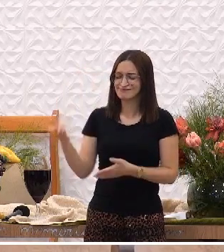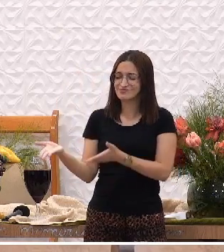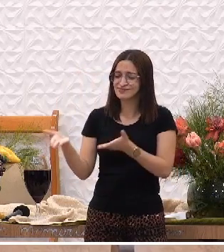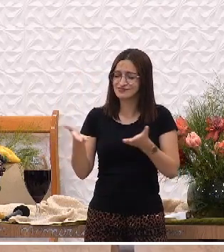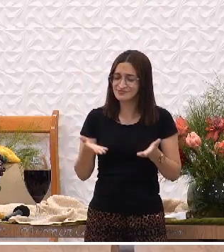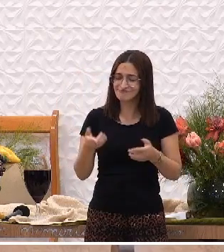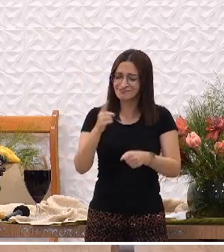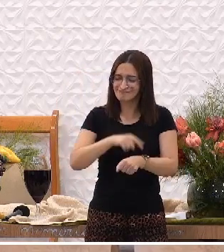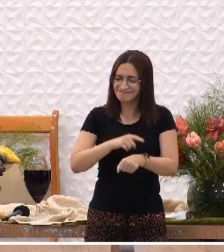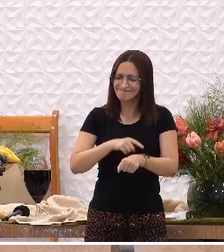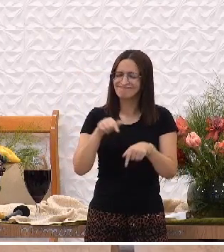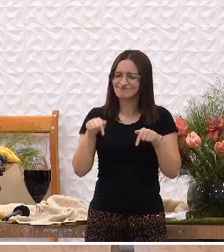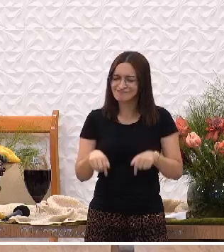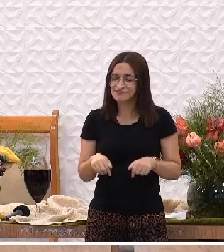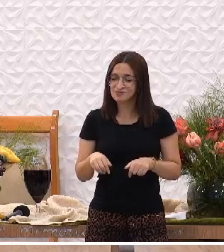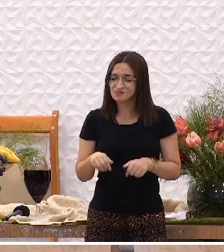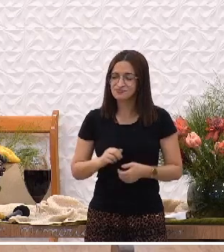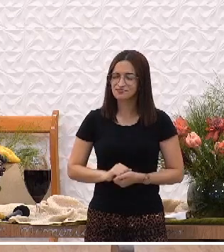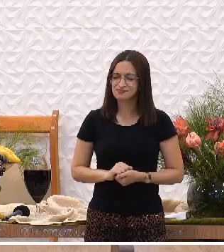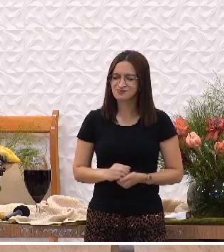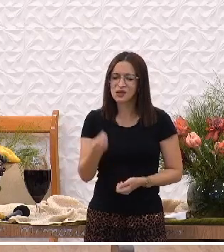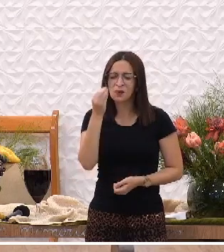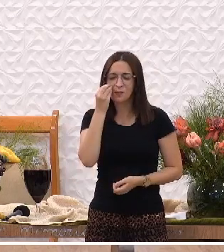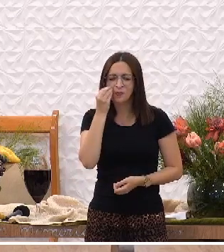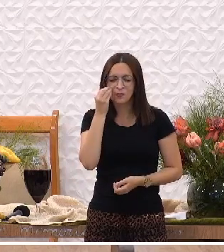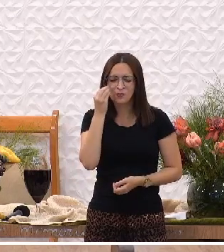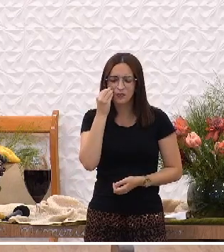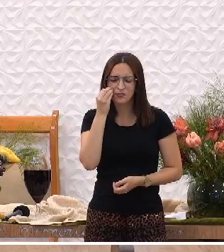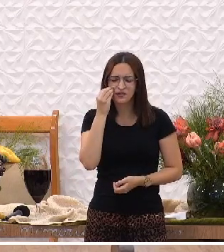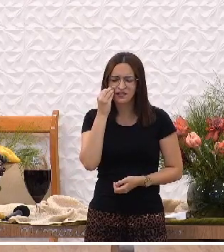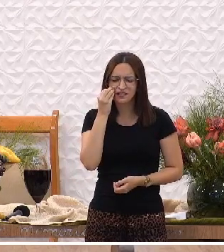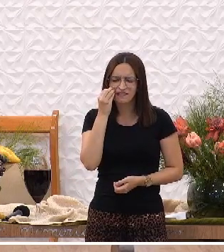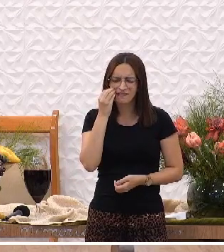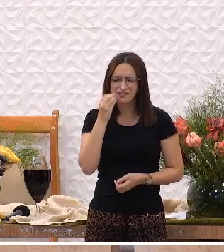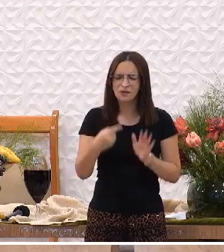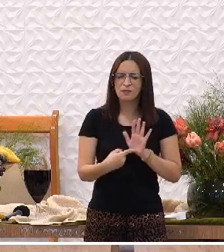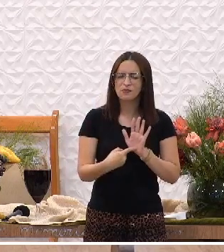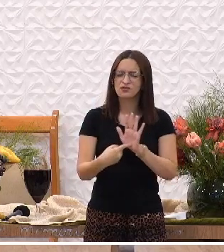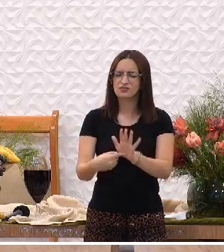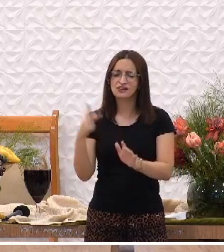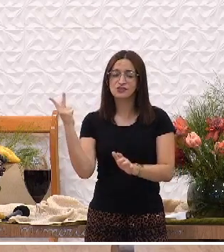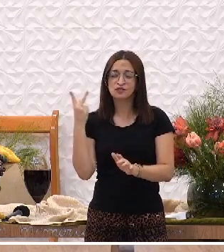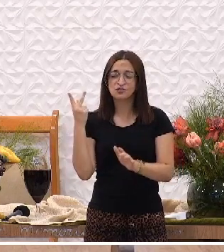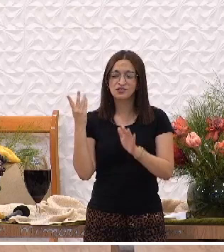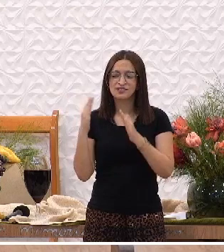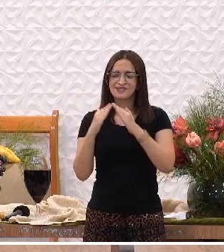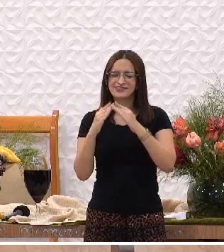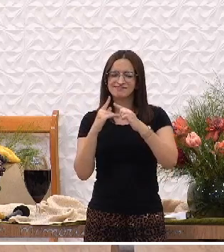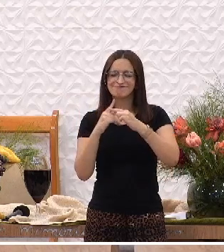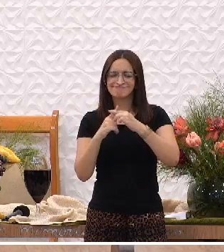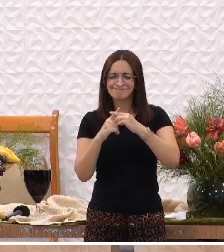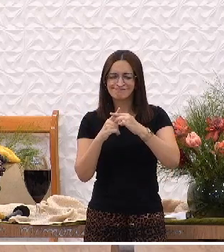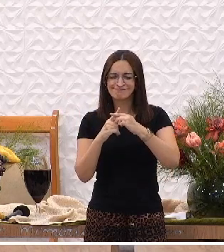essa oportunidade de falar da história da igreja, de falar de doutrinas que